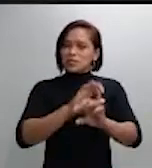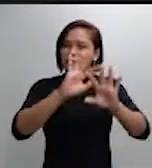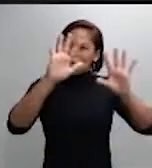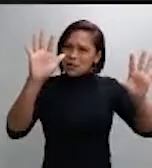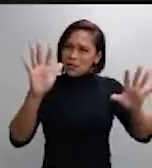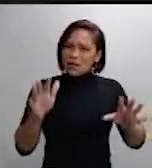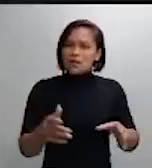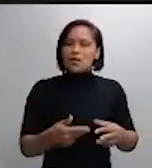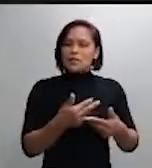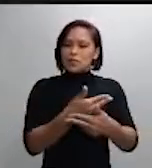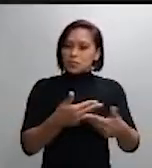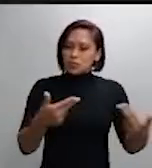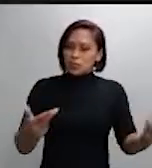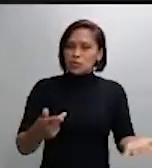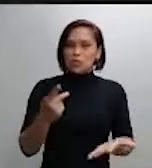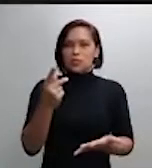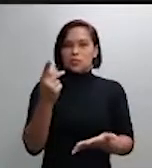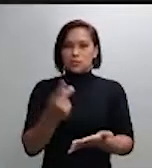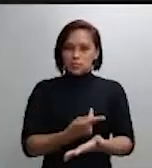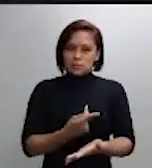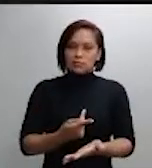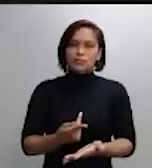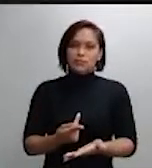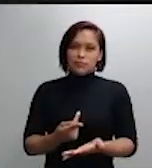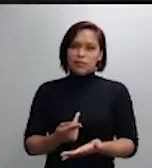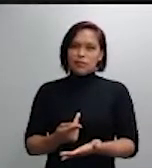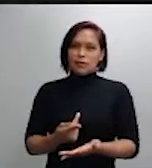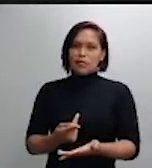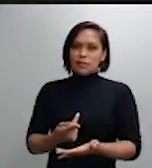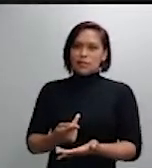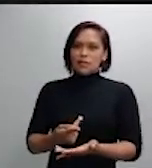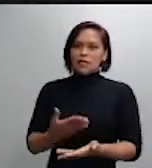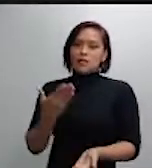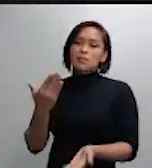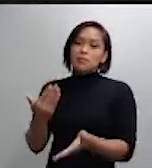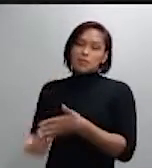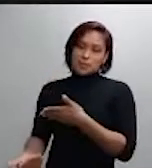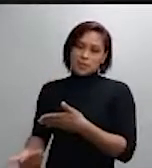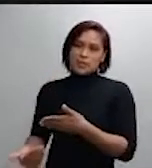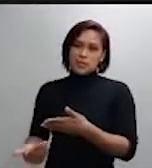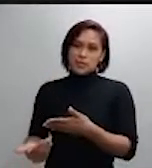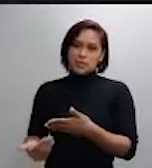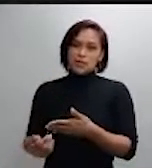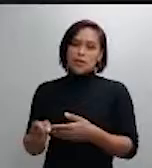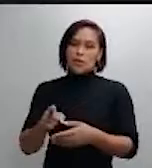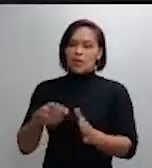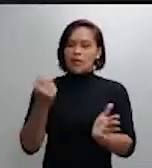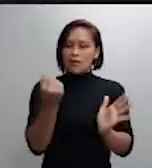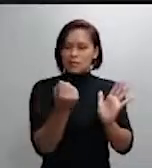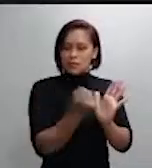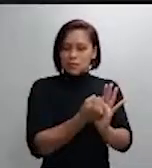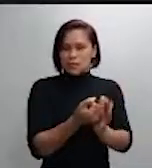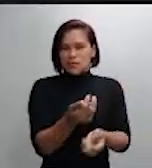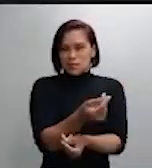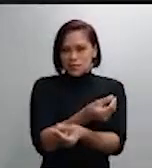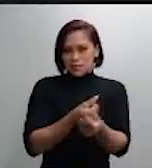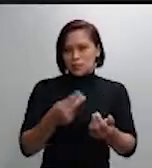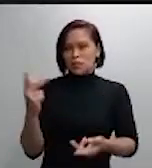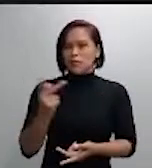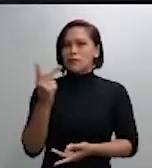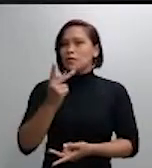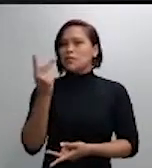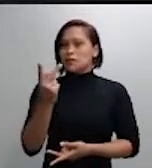causas nas quais ela fora vencida, a fixação de honorários deveria ser por o que se